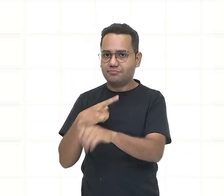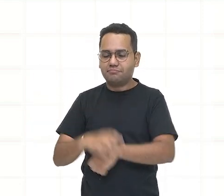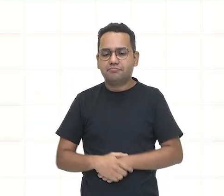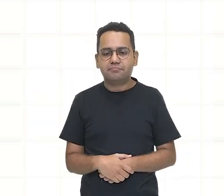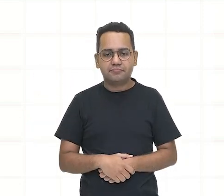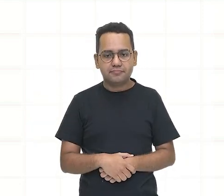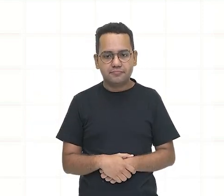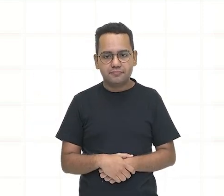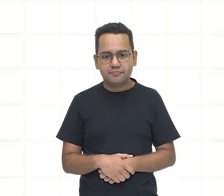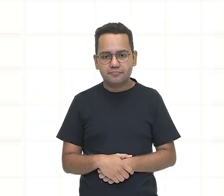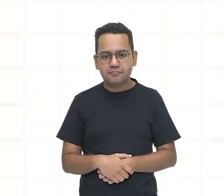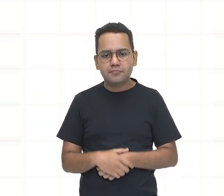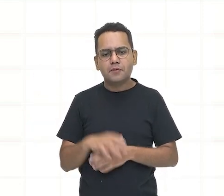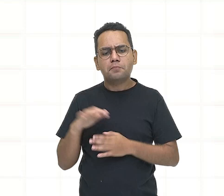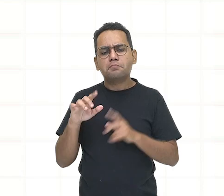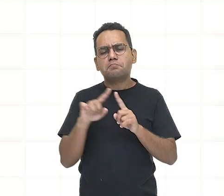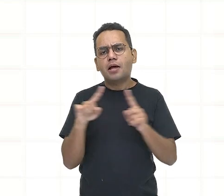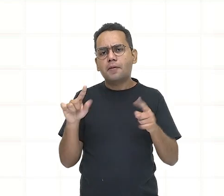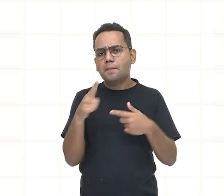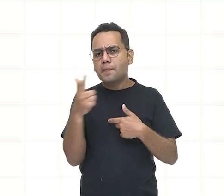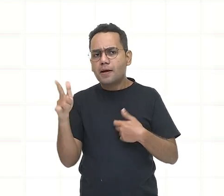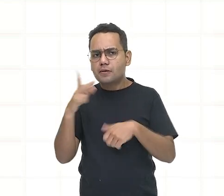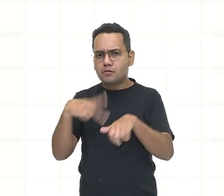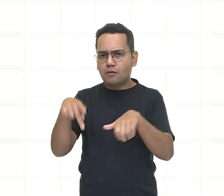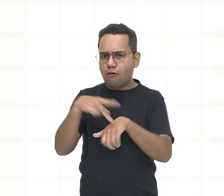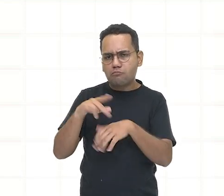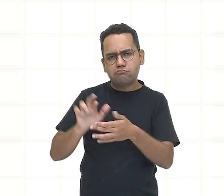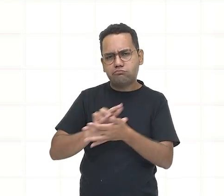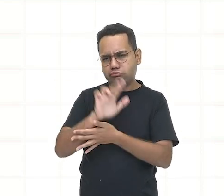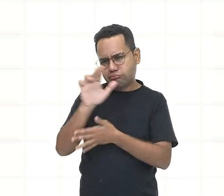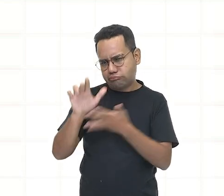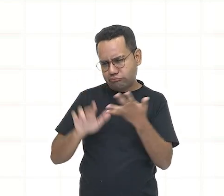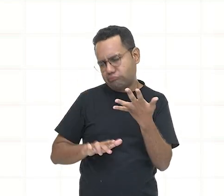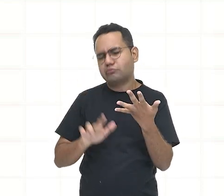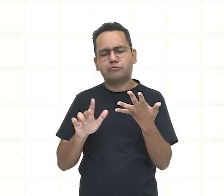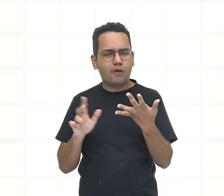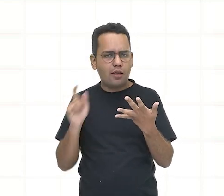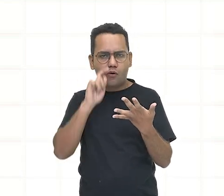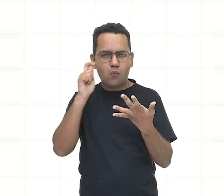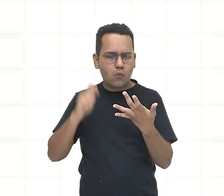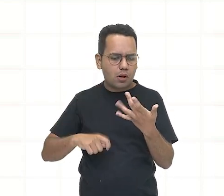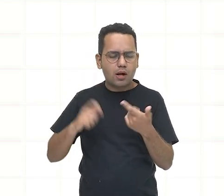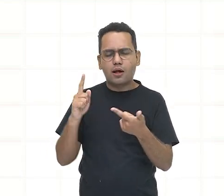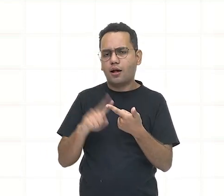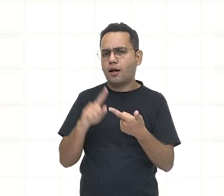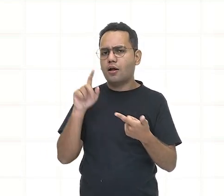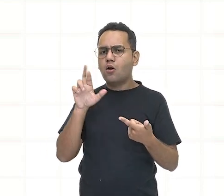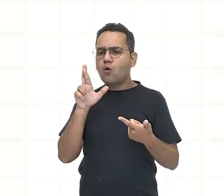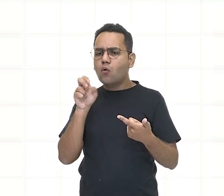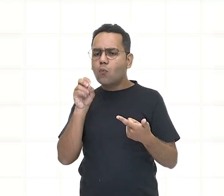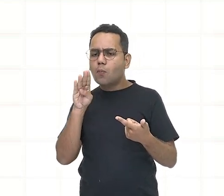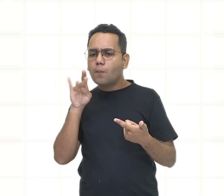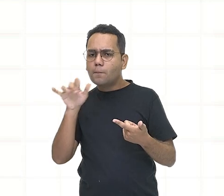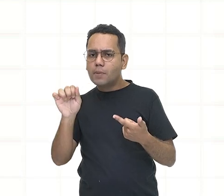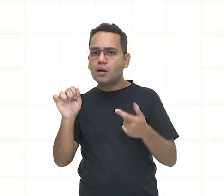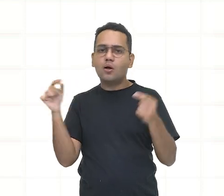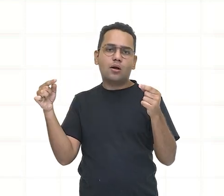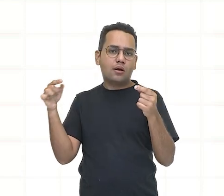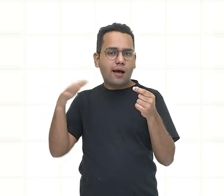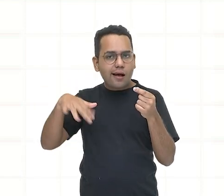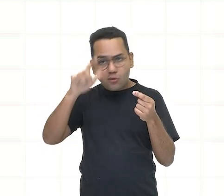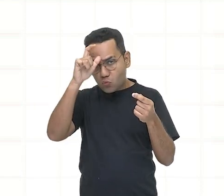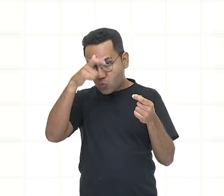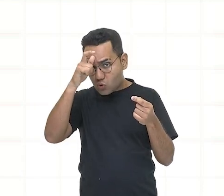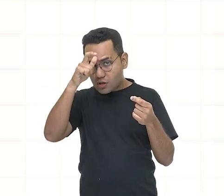países como Estônia, Letônia, Lituânia, Belarus, né, Ucrânia, Moldávia, Romênia, são países,